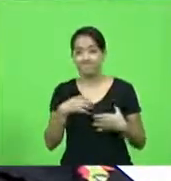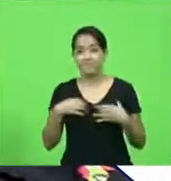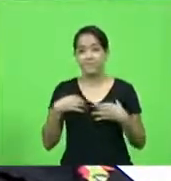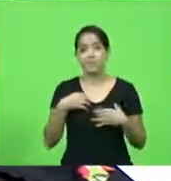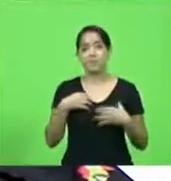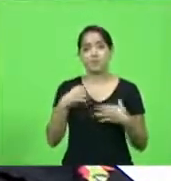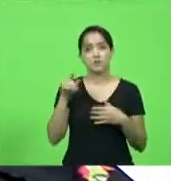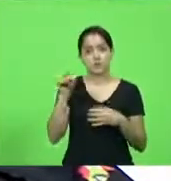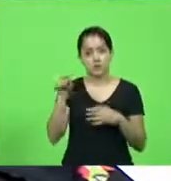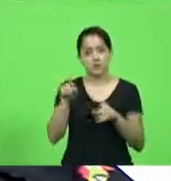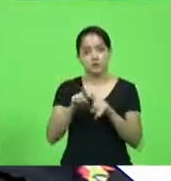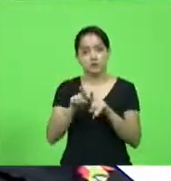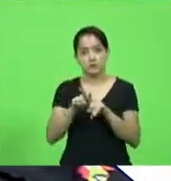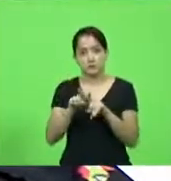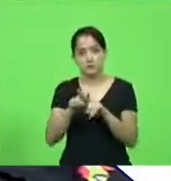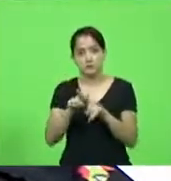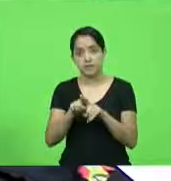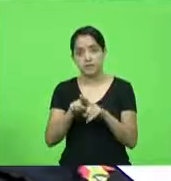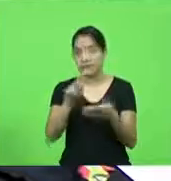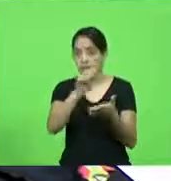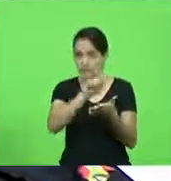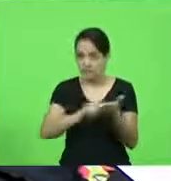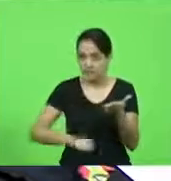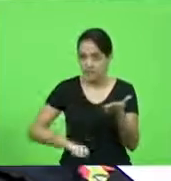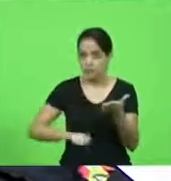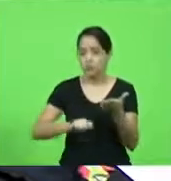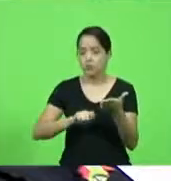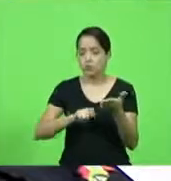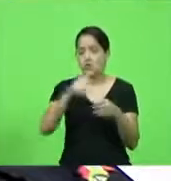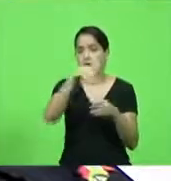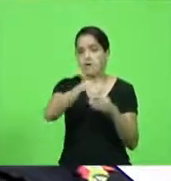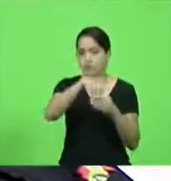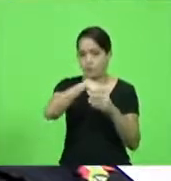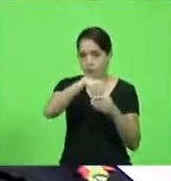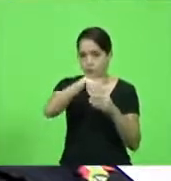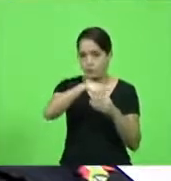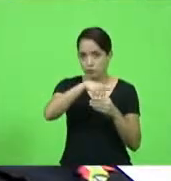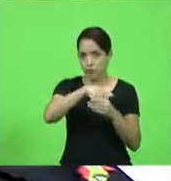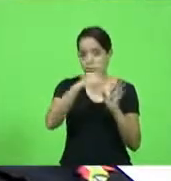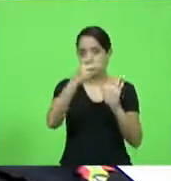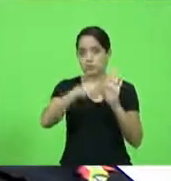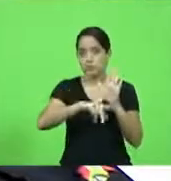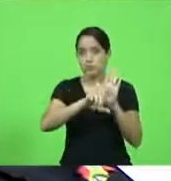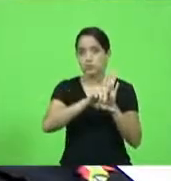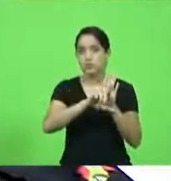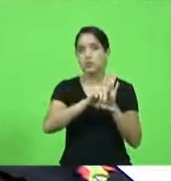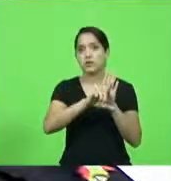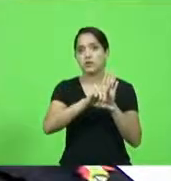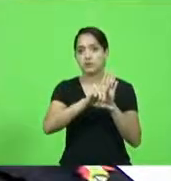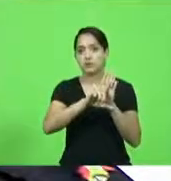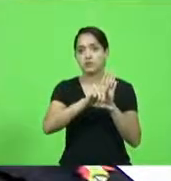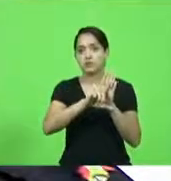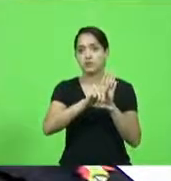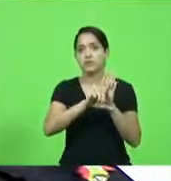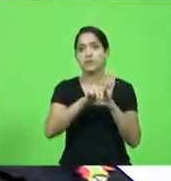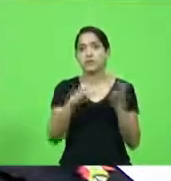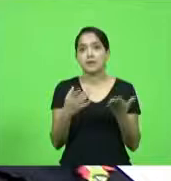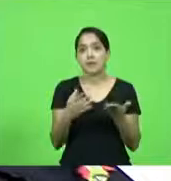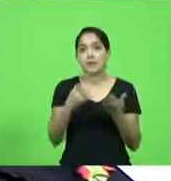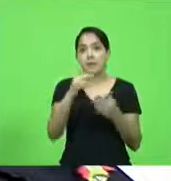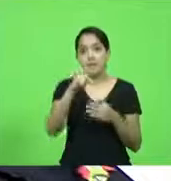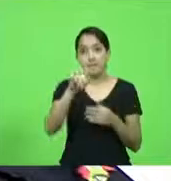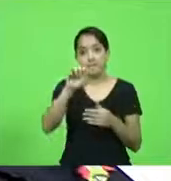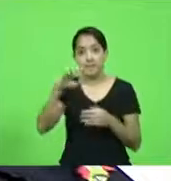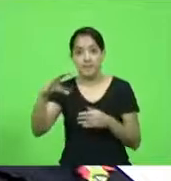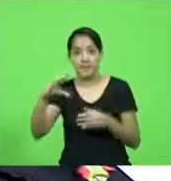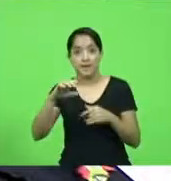também, porque o senhor assinou junto e também votou pelo projeto de resolução que visa criar uma PEC para